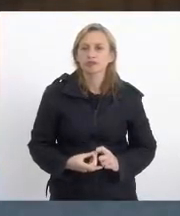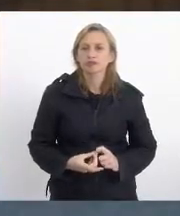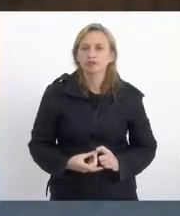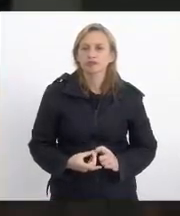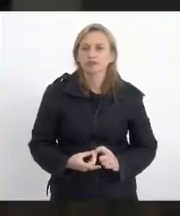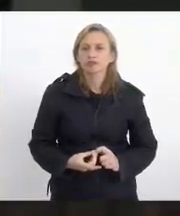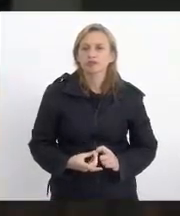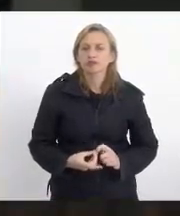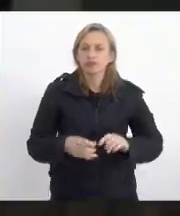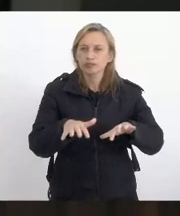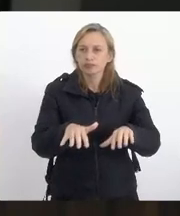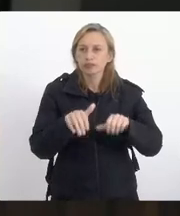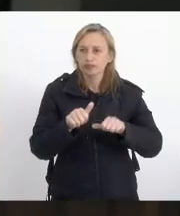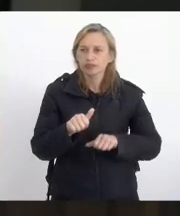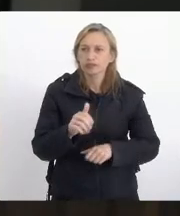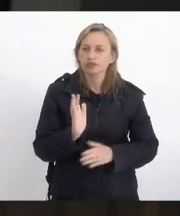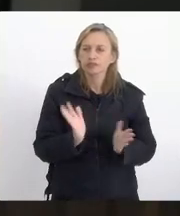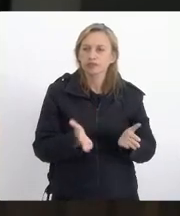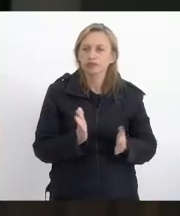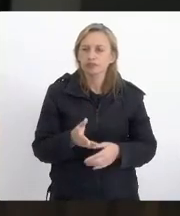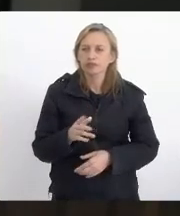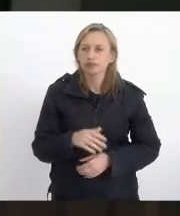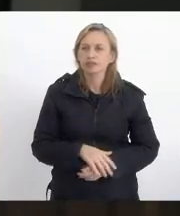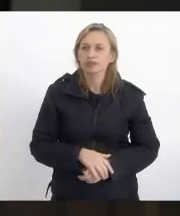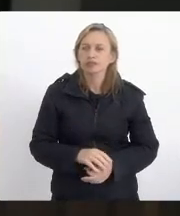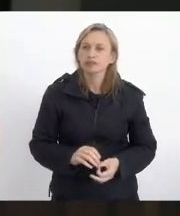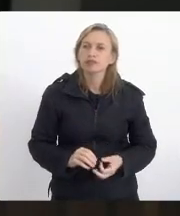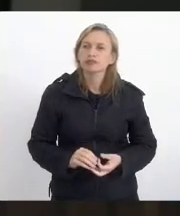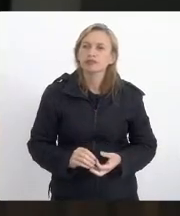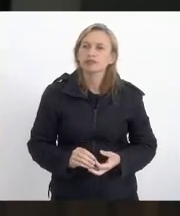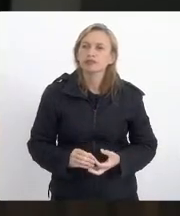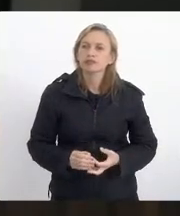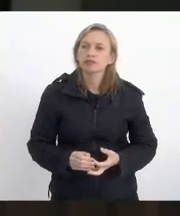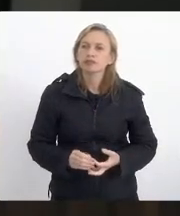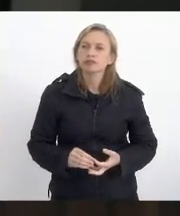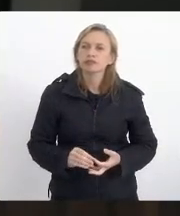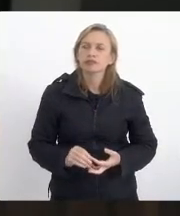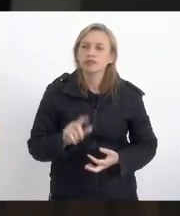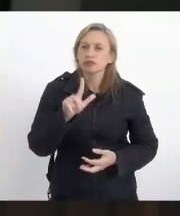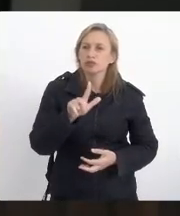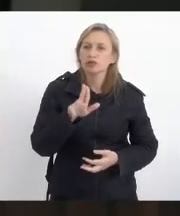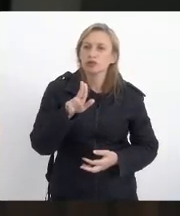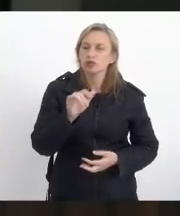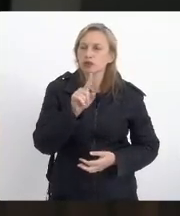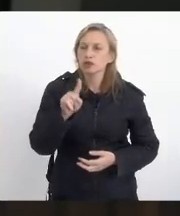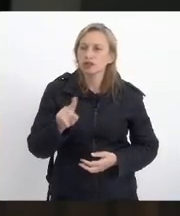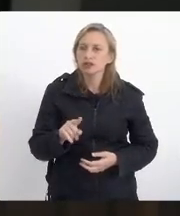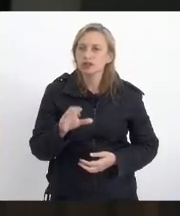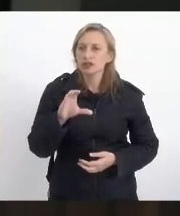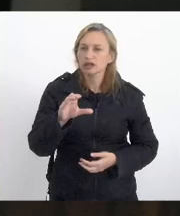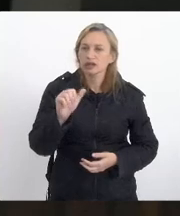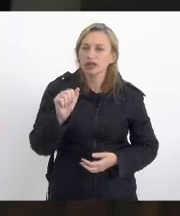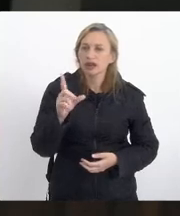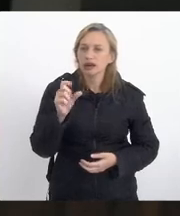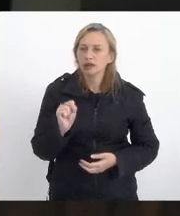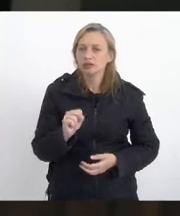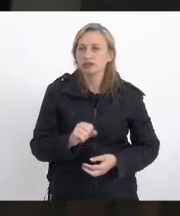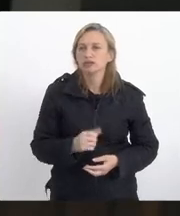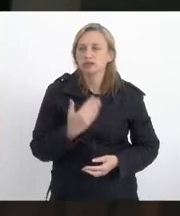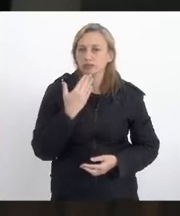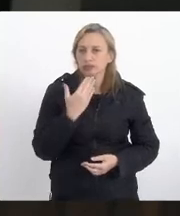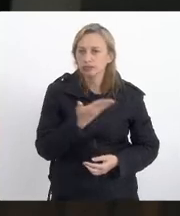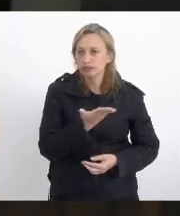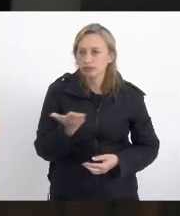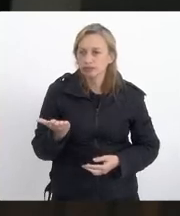Então, eu queria chamar agora o senhor Luiz Carlos Correia, Por